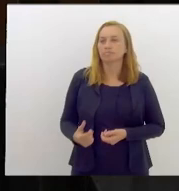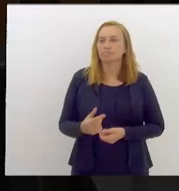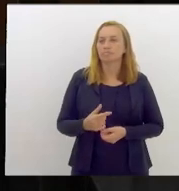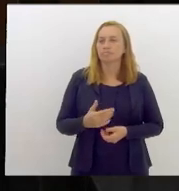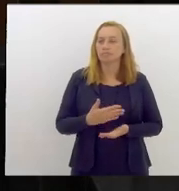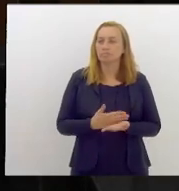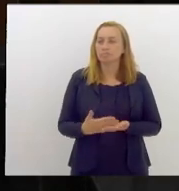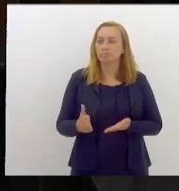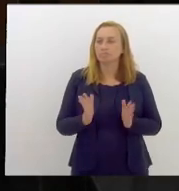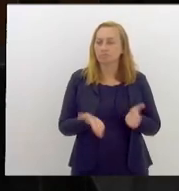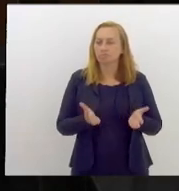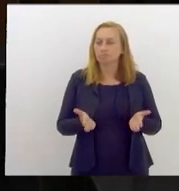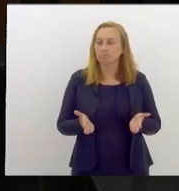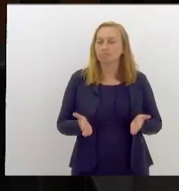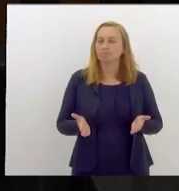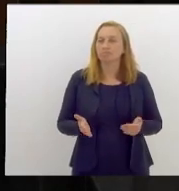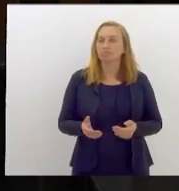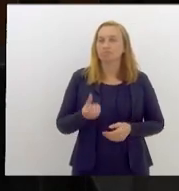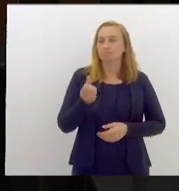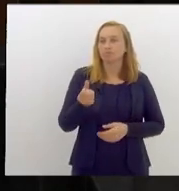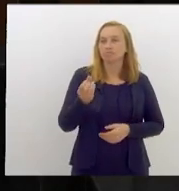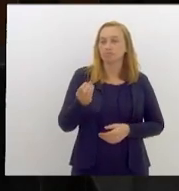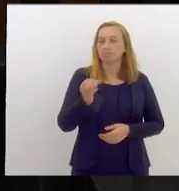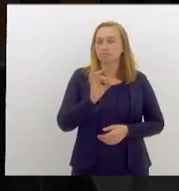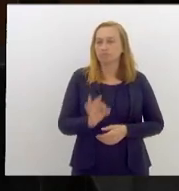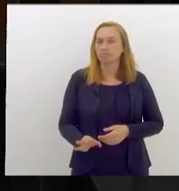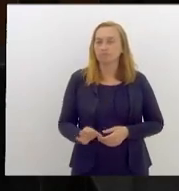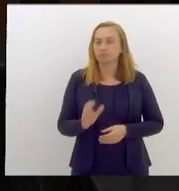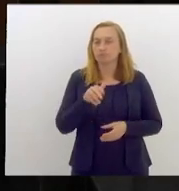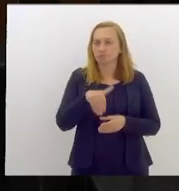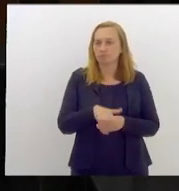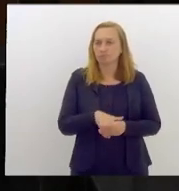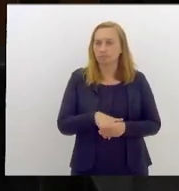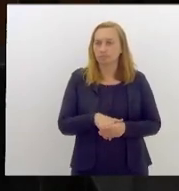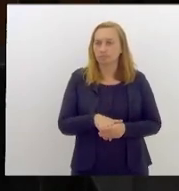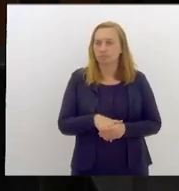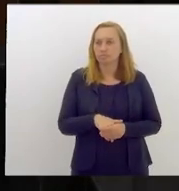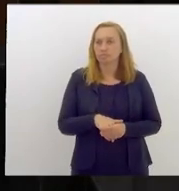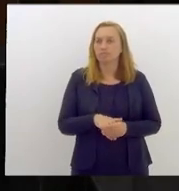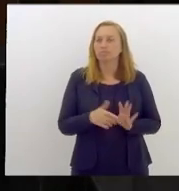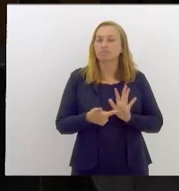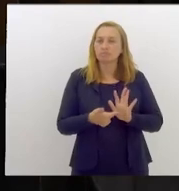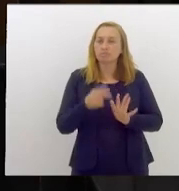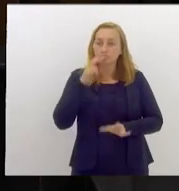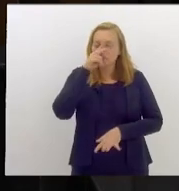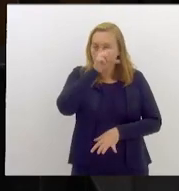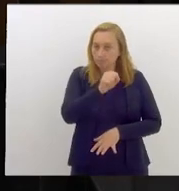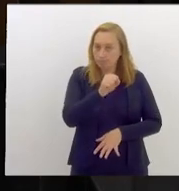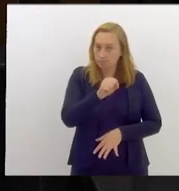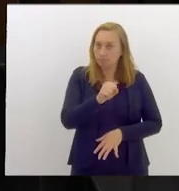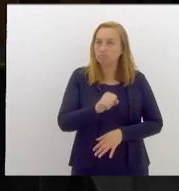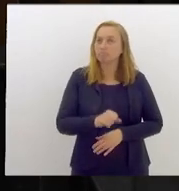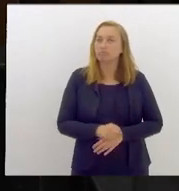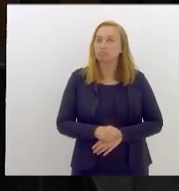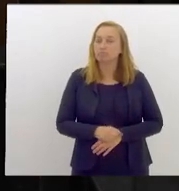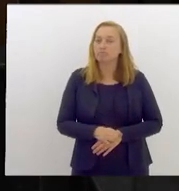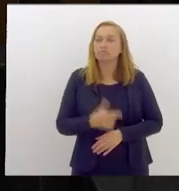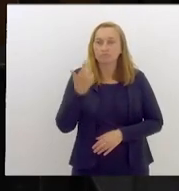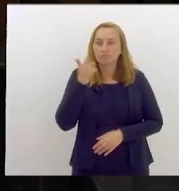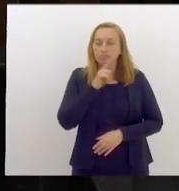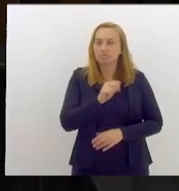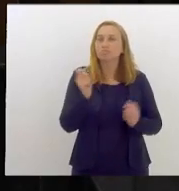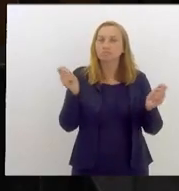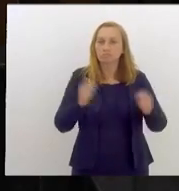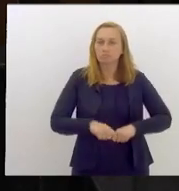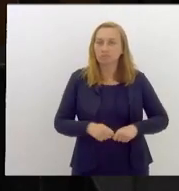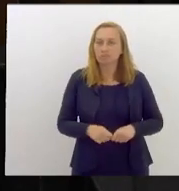o governador acabou de ser eleger com 60% dos votos demonstração de força demonstração de que conseguiu ter